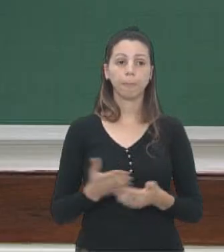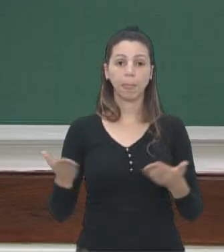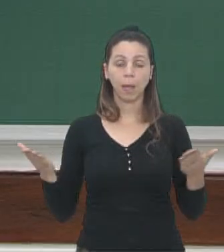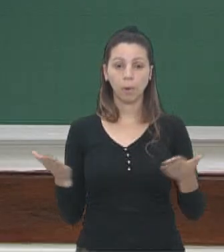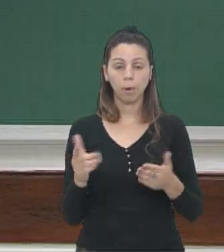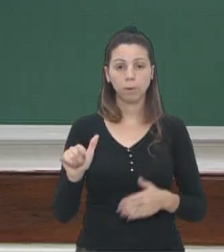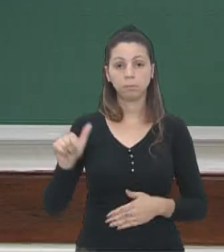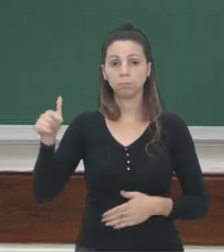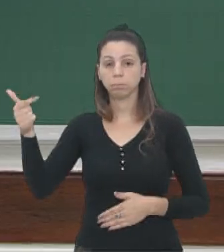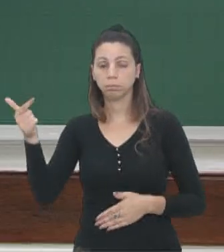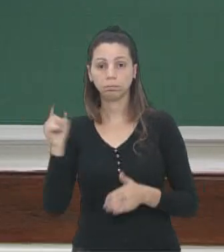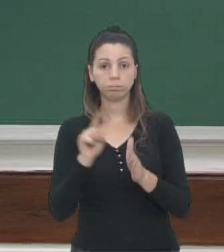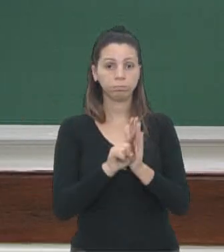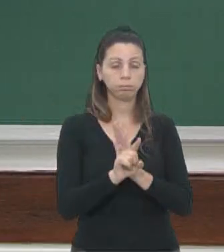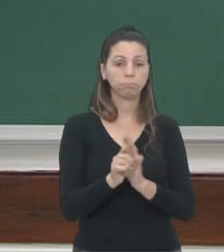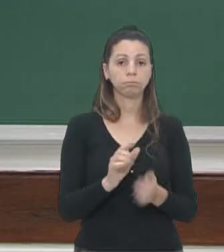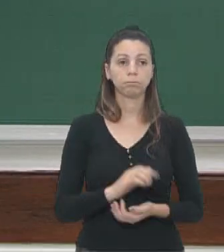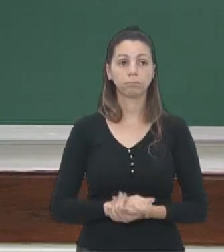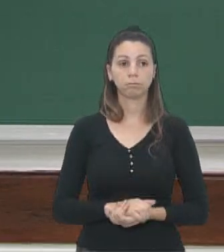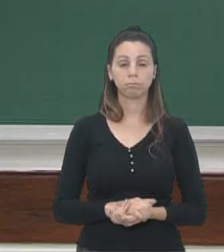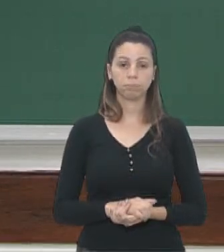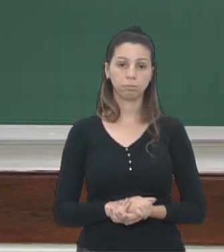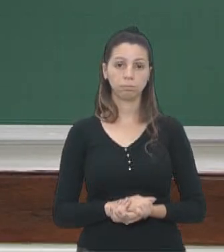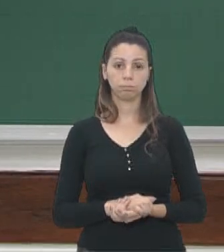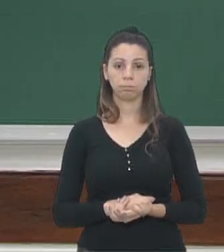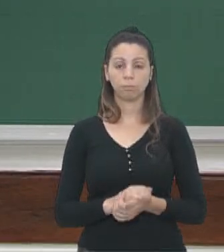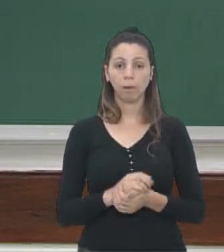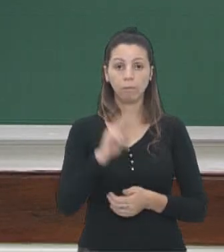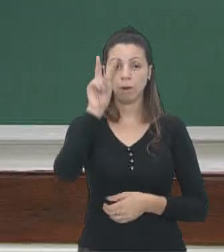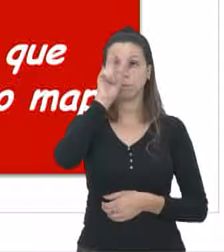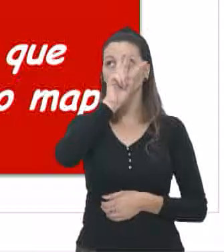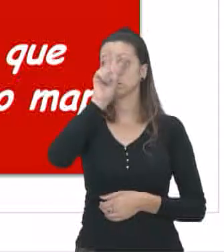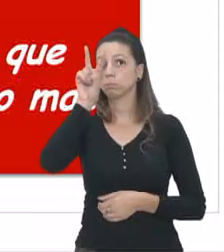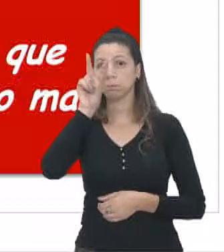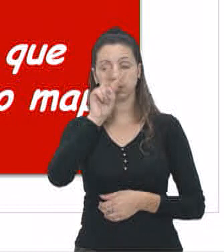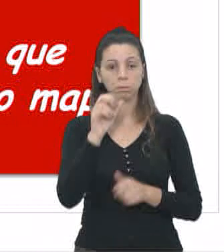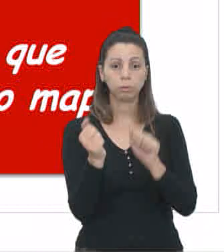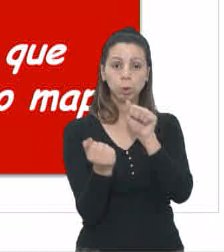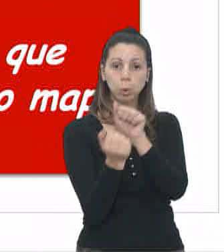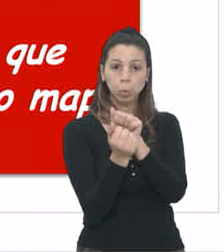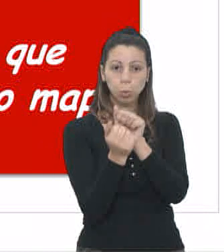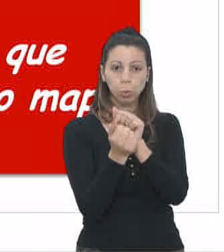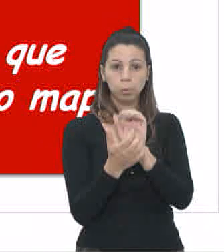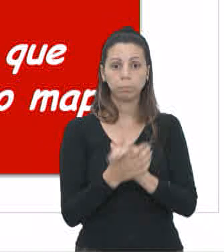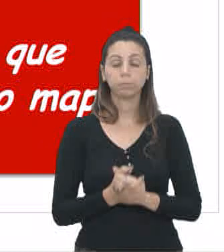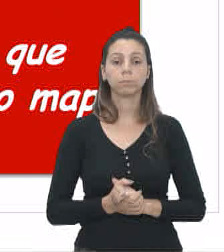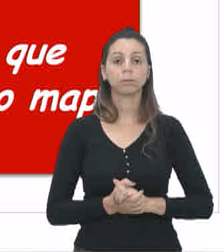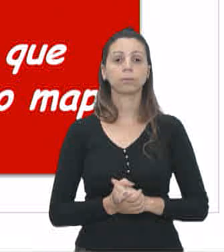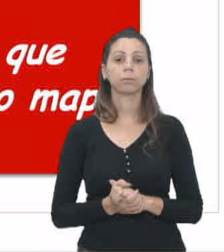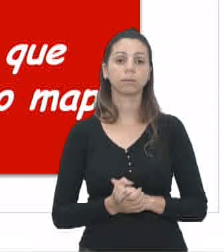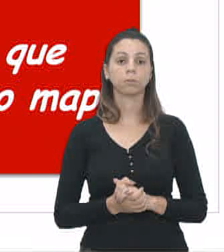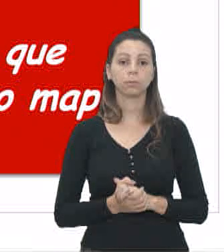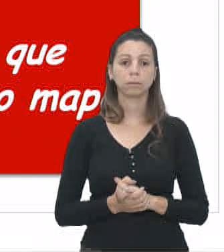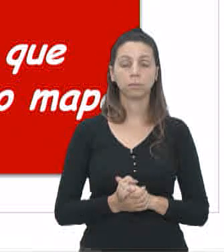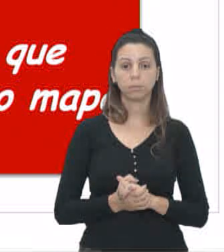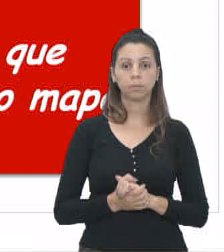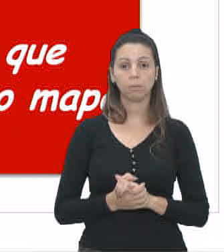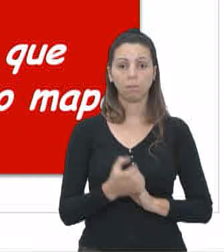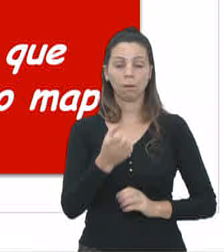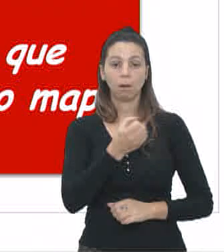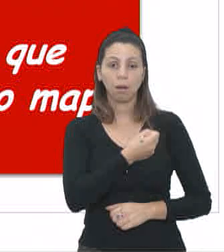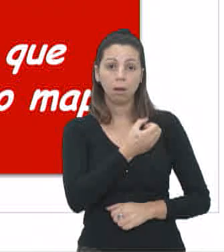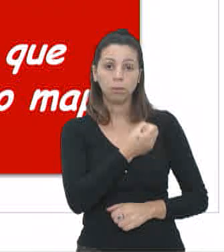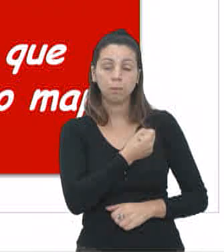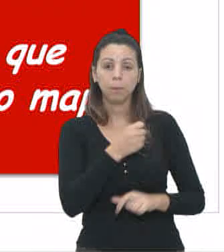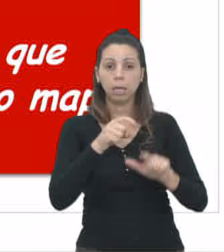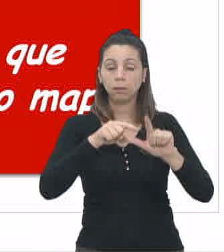nosso próximo quiz. Então tá ali na tela o próximo quiz, vamos ler juntos. Indique a alternativa correta. A escala numérica é um